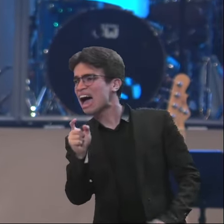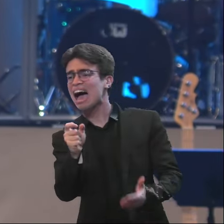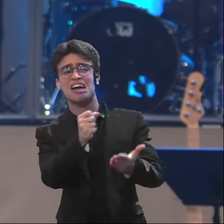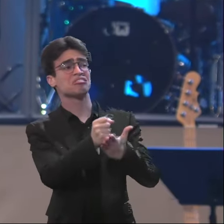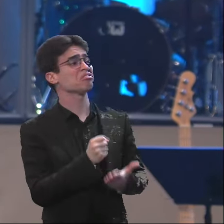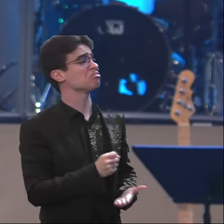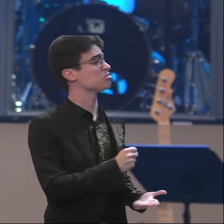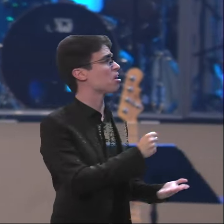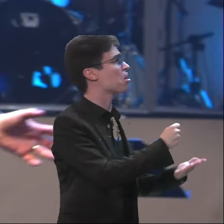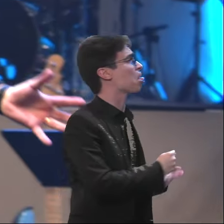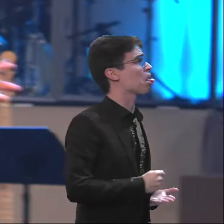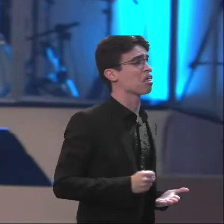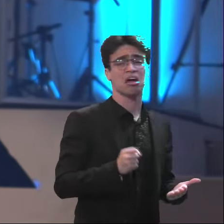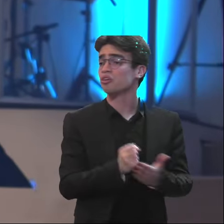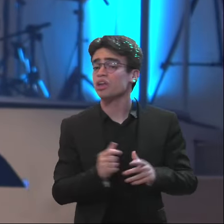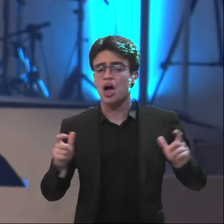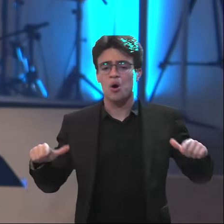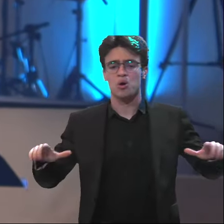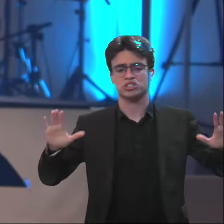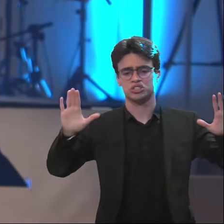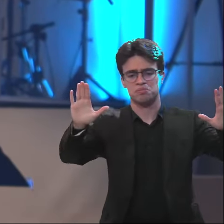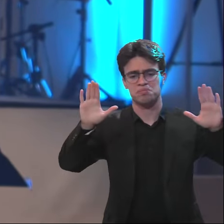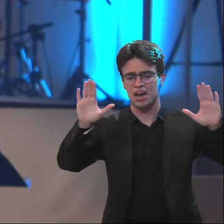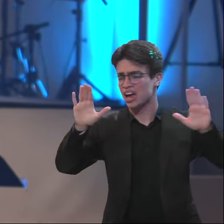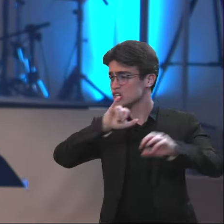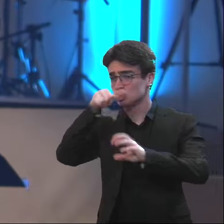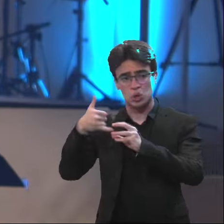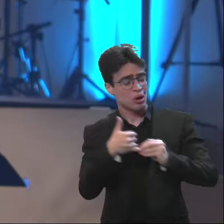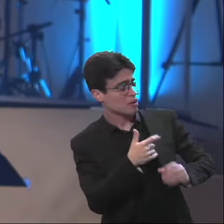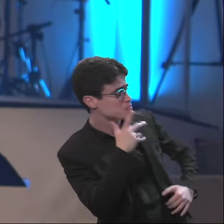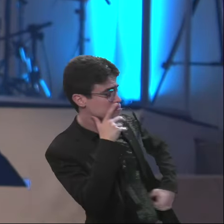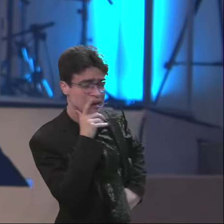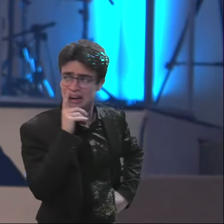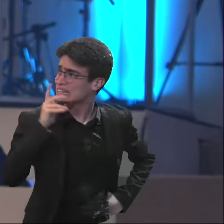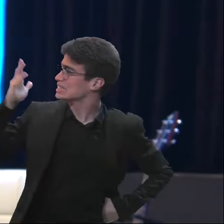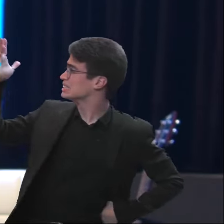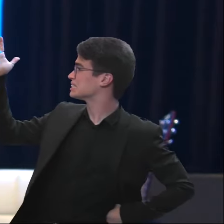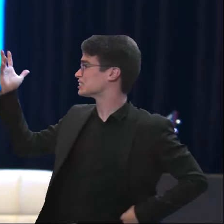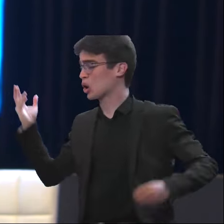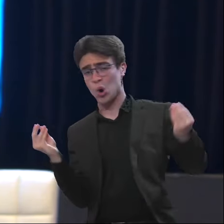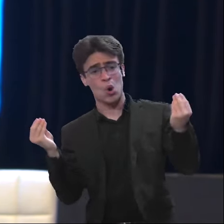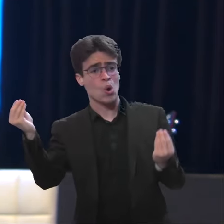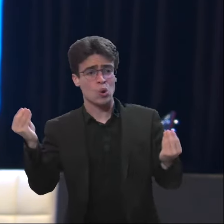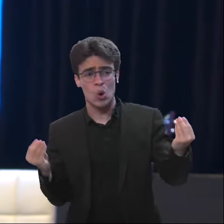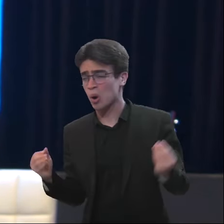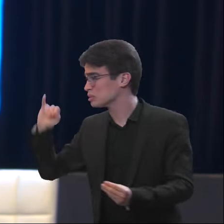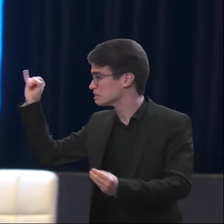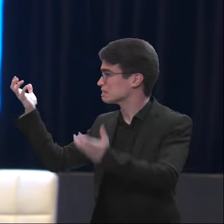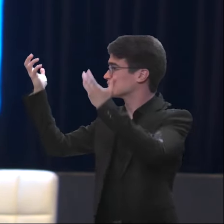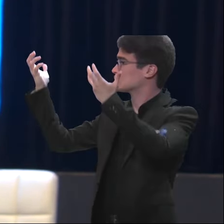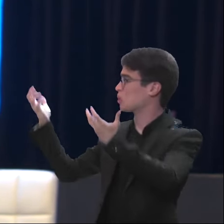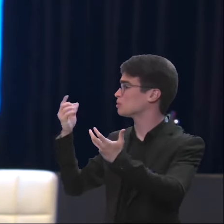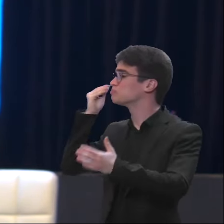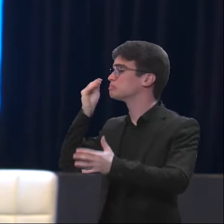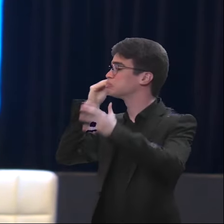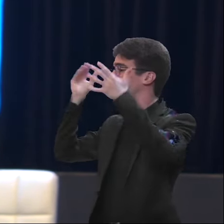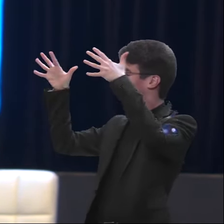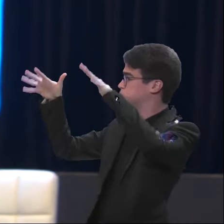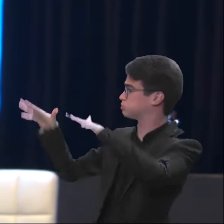tem olhado. Josué estava olhando para todos os lados, procurando como eu posso derrubar muralhas assim. Muralhas